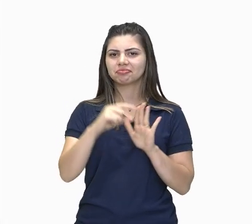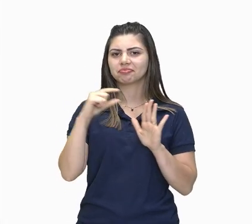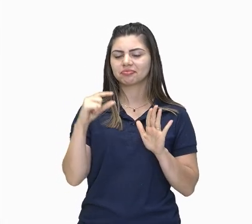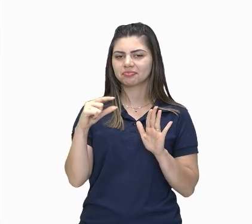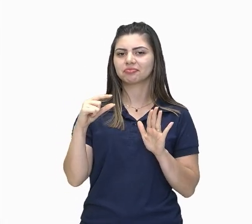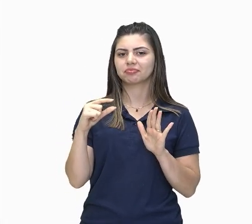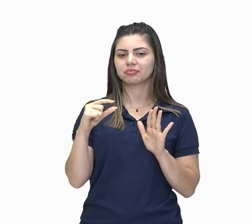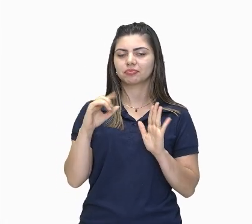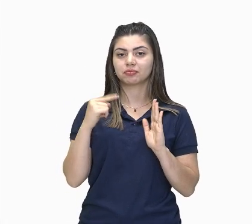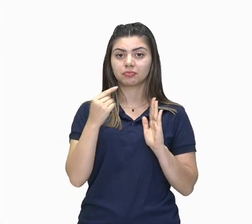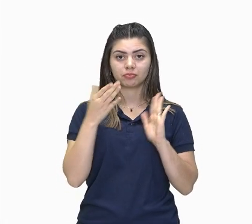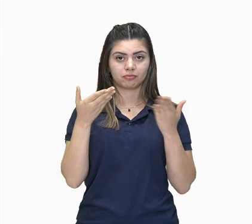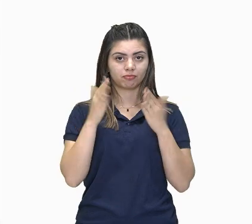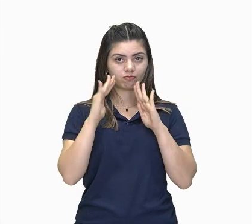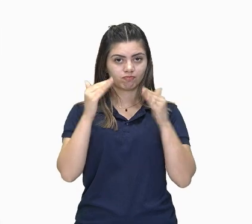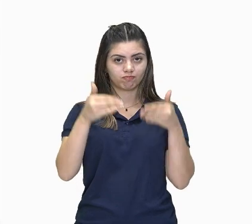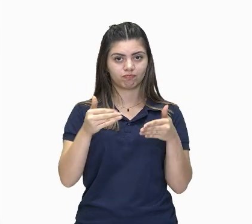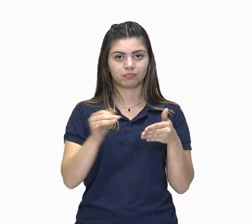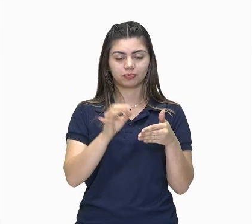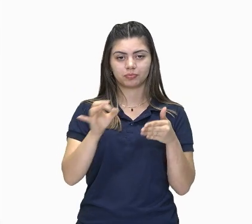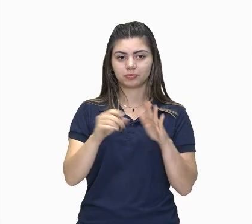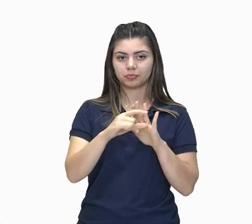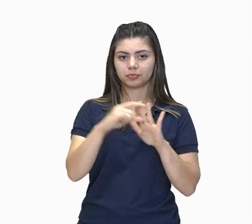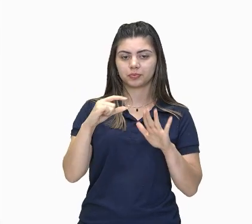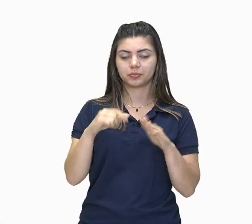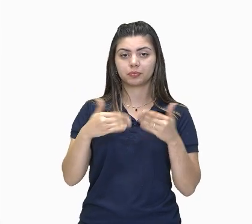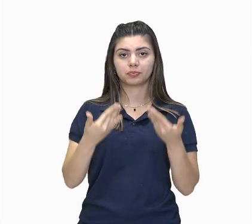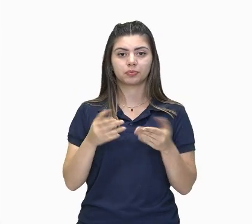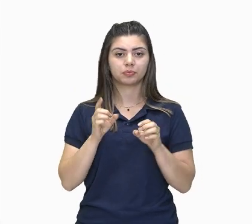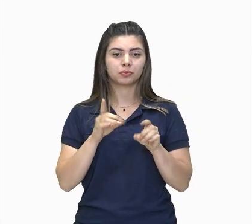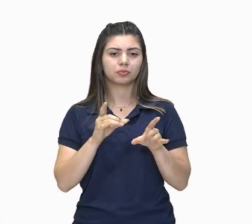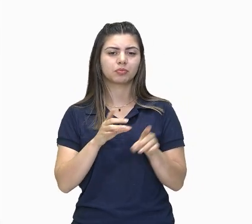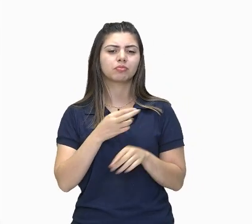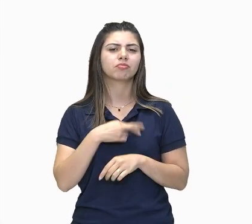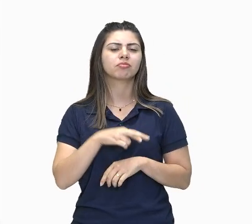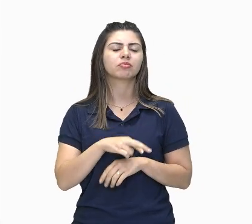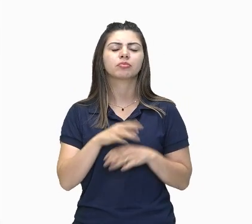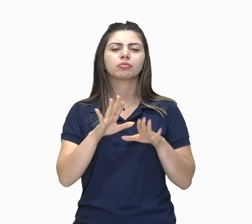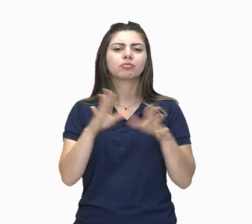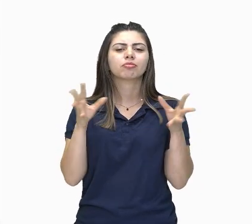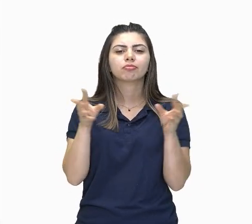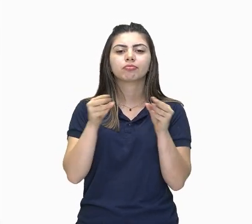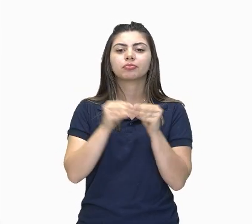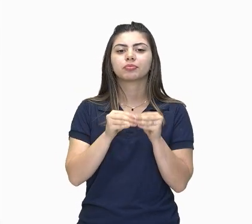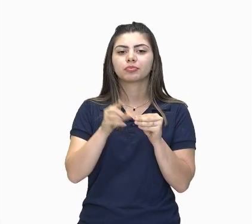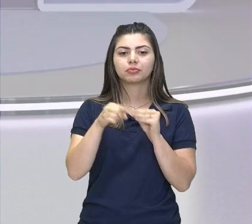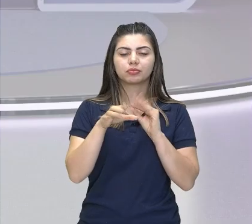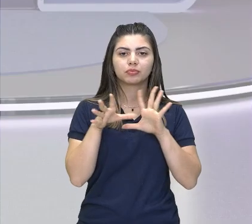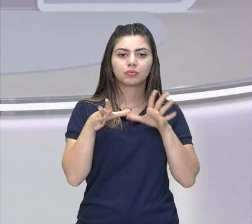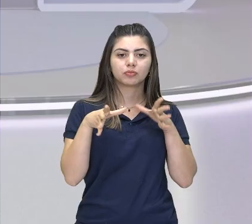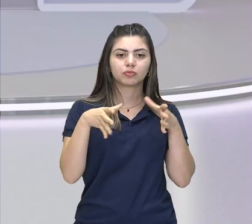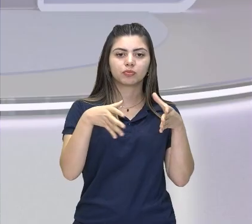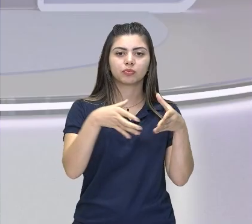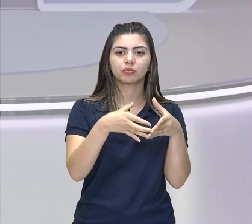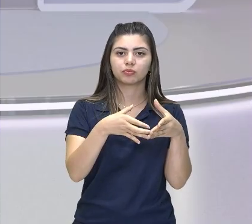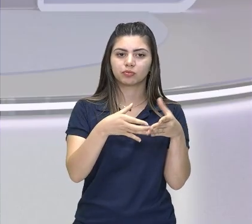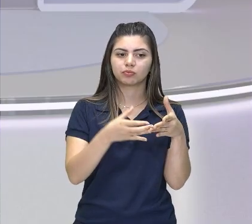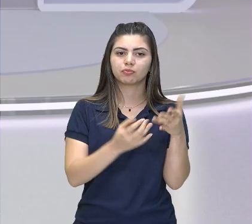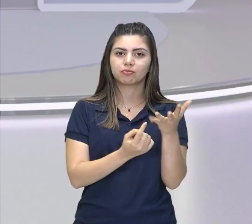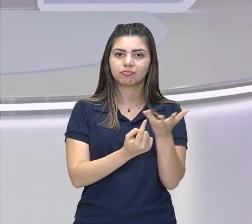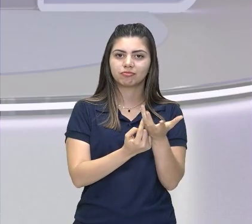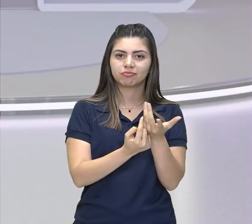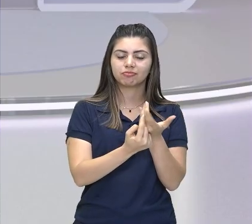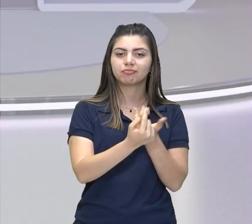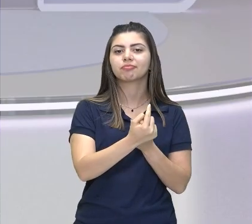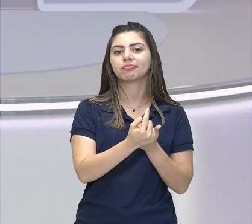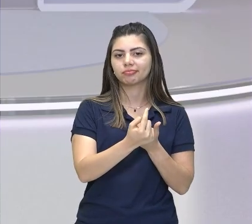pouquinho sobre ele. Doutrina religiosa. O que é uma doutrina religiosa? É um conjunto, ou seja, são várias coisas